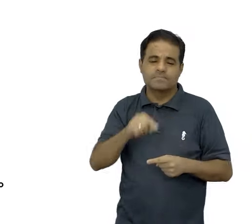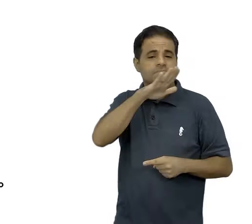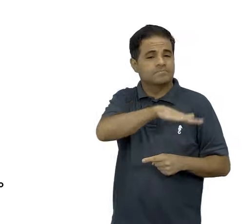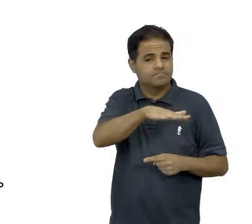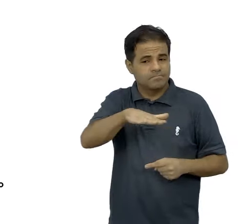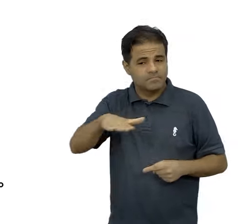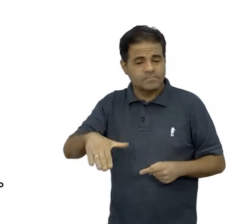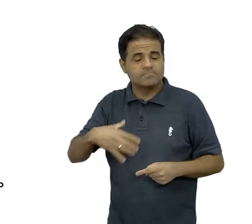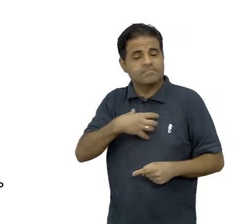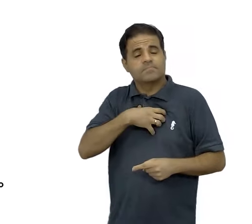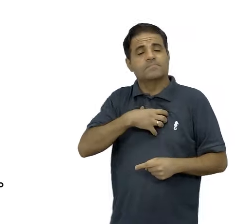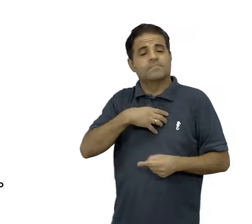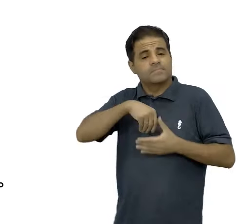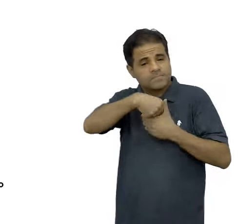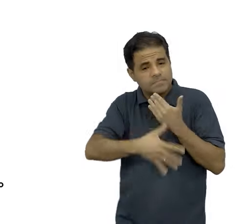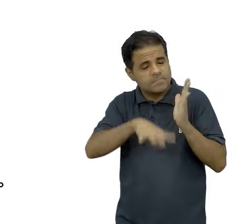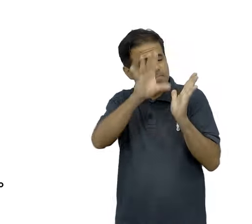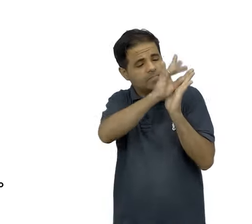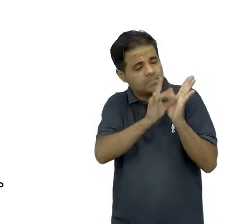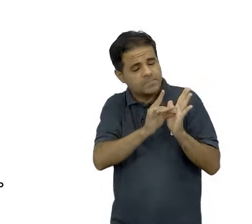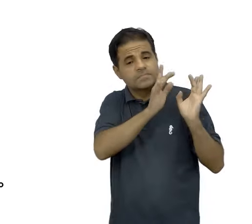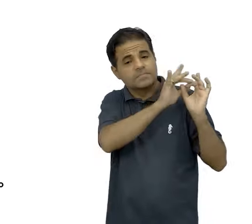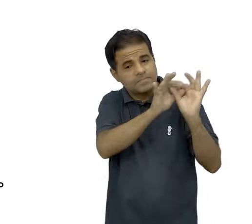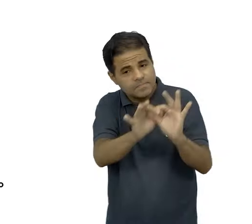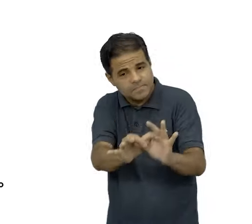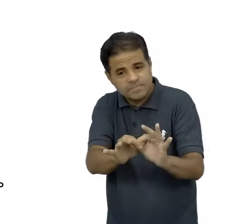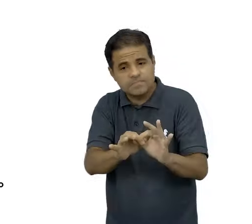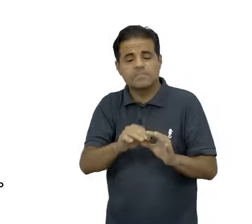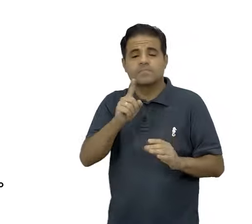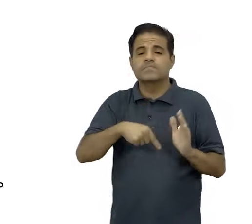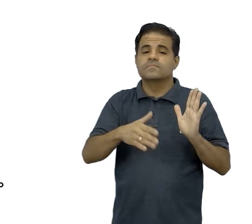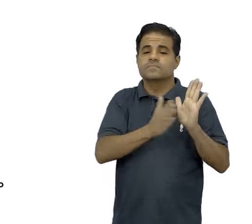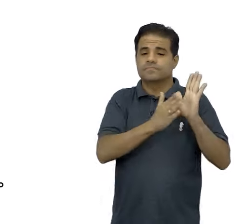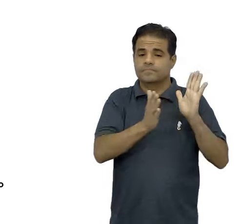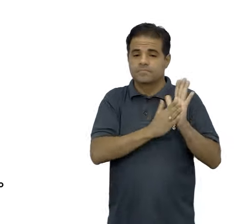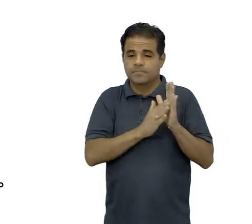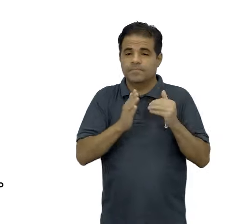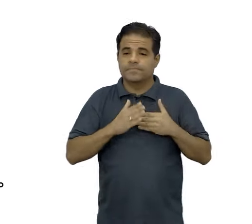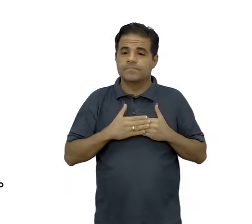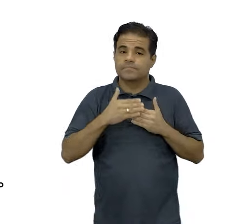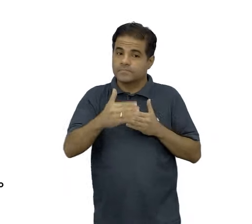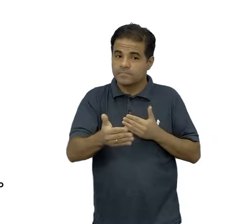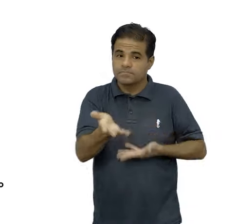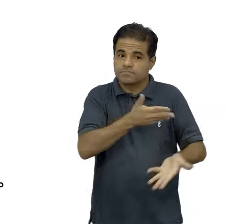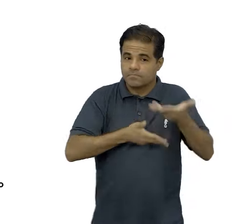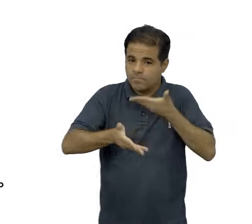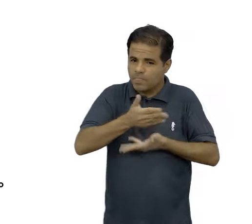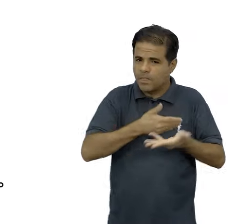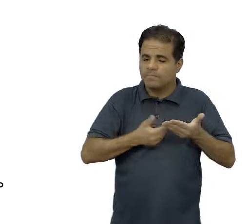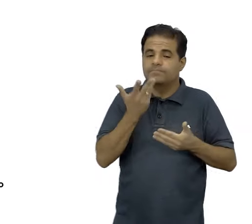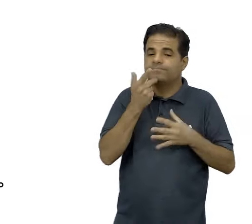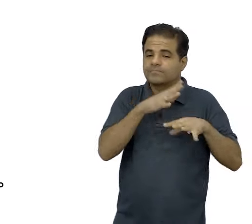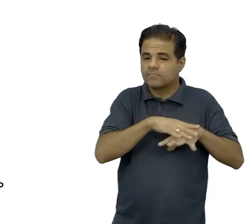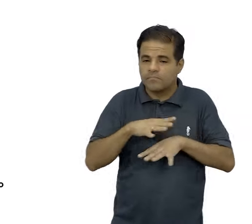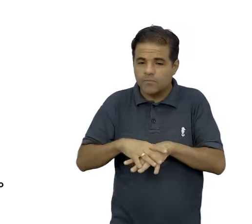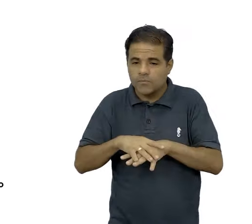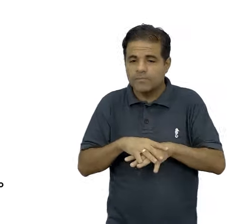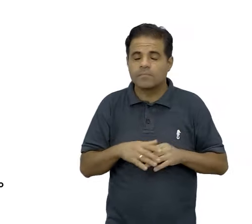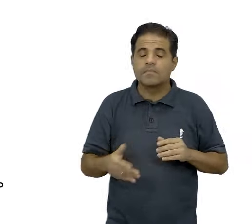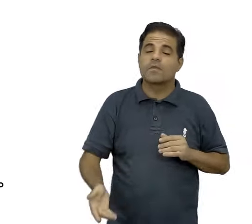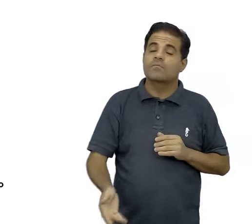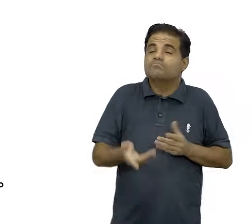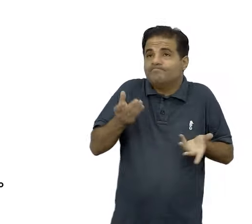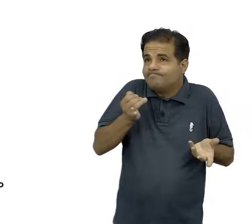crianças por meio de contextos reais, né, estabelecendo ali relação com a matemática, como, por exemplo, em